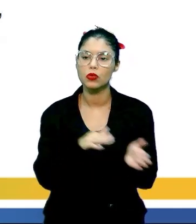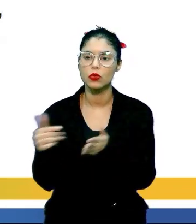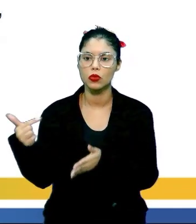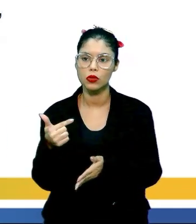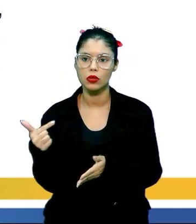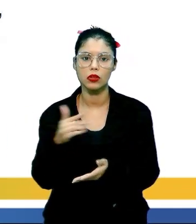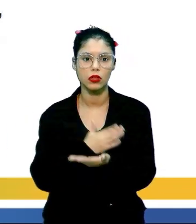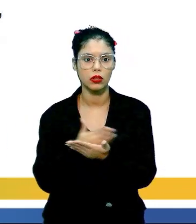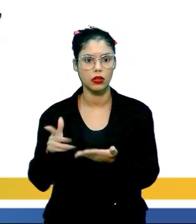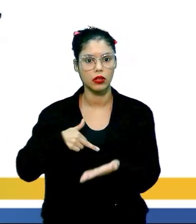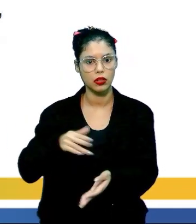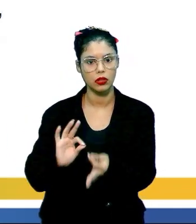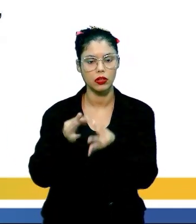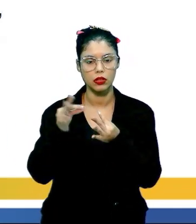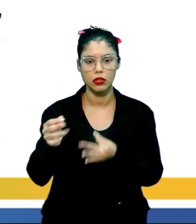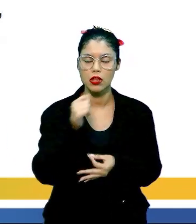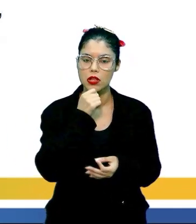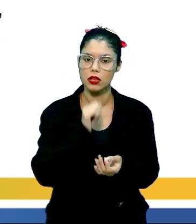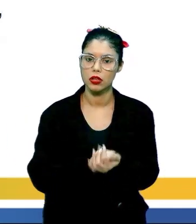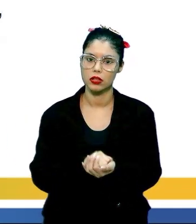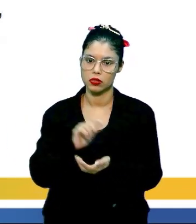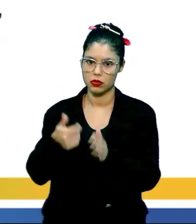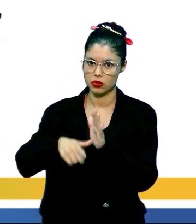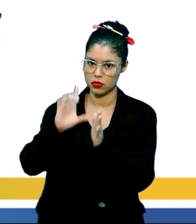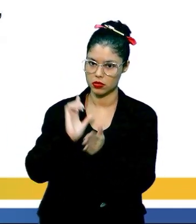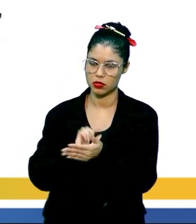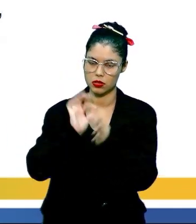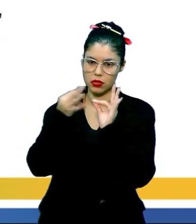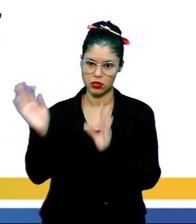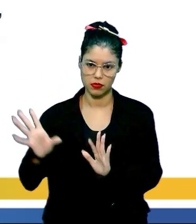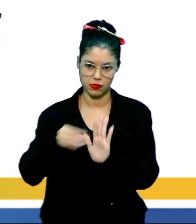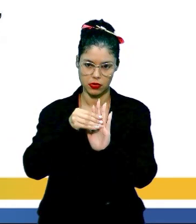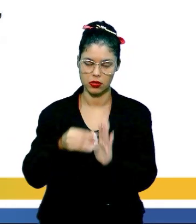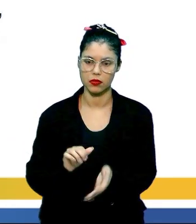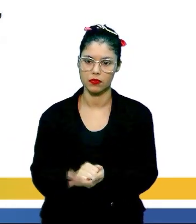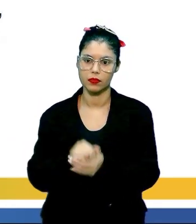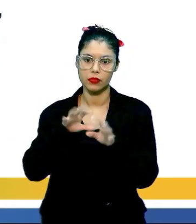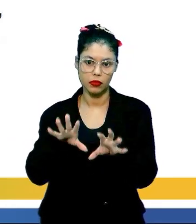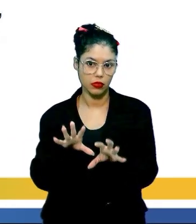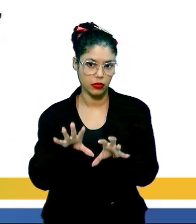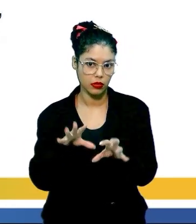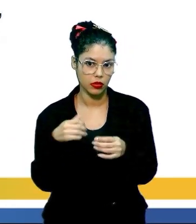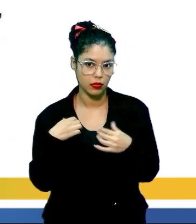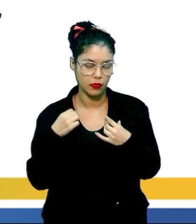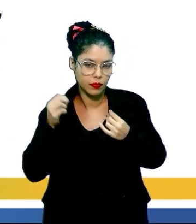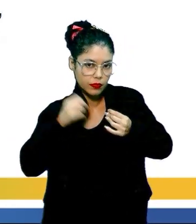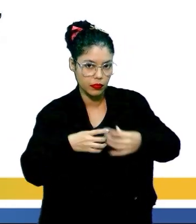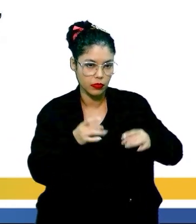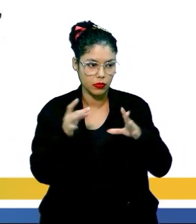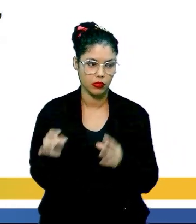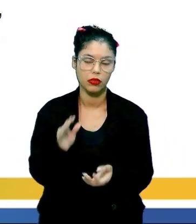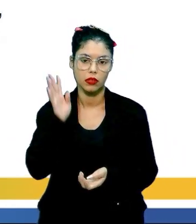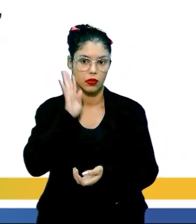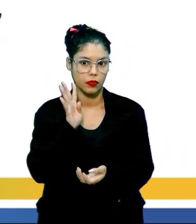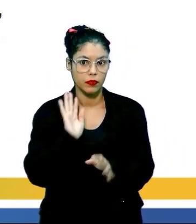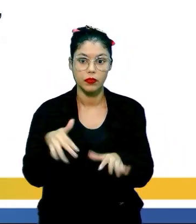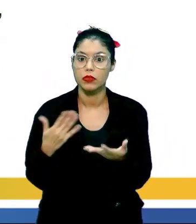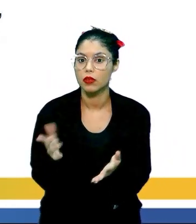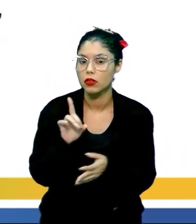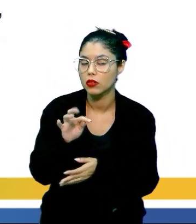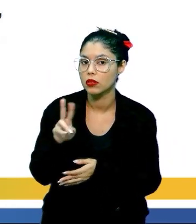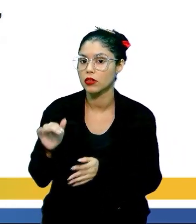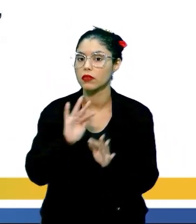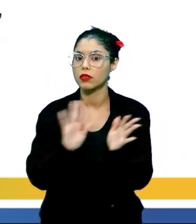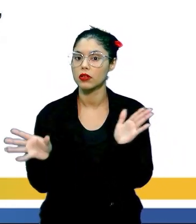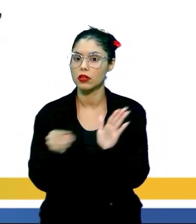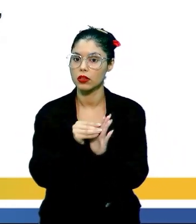do segundo, caminhou a distância percorrida do dia anterior, mais uma distância fixa. Opa, aqui tem uma dica bacana. Que distância fixa